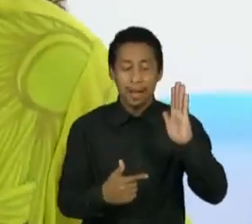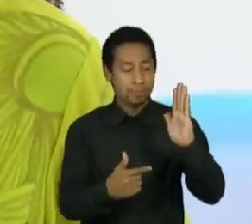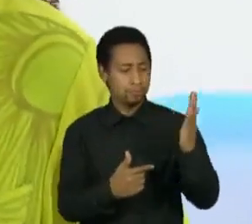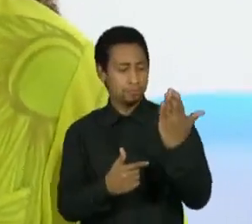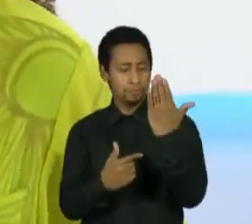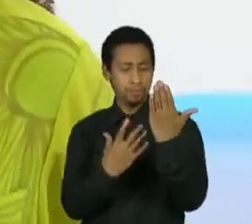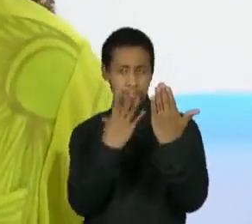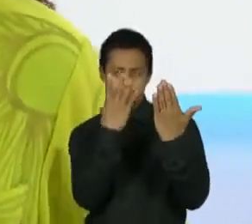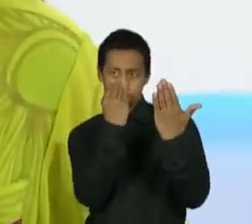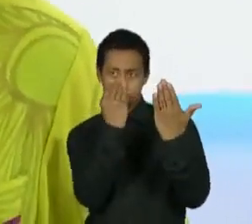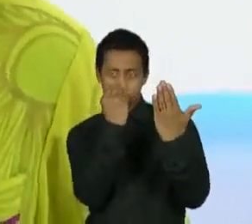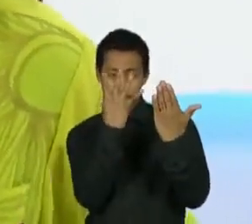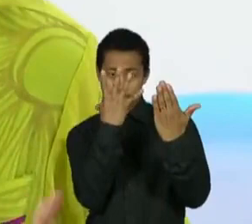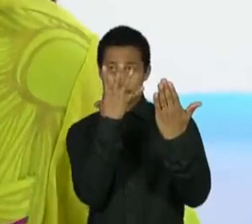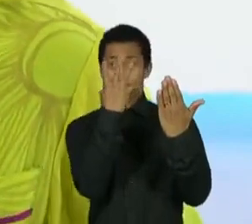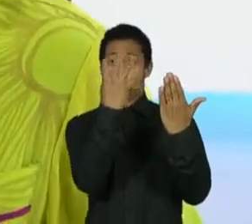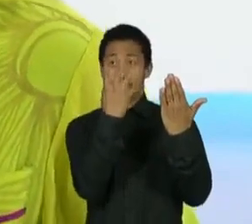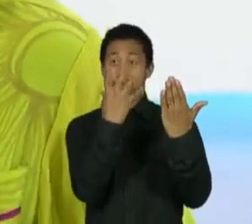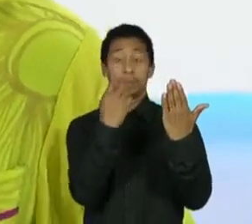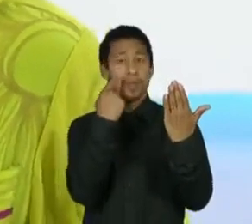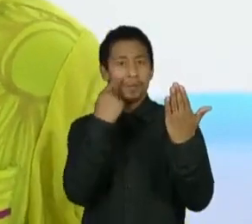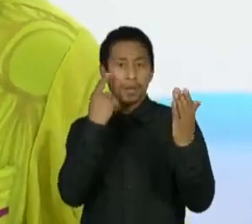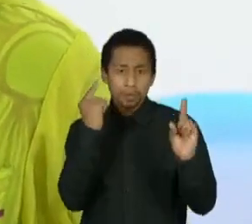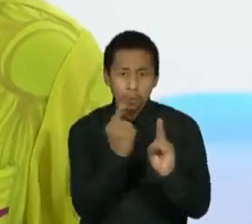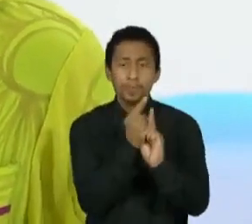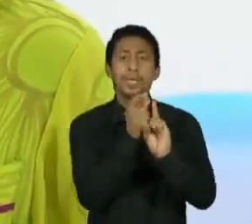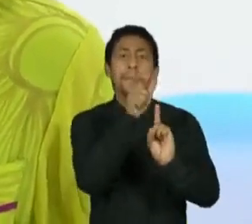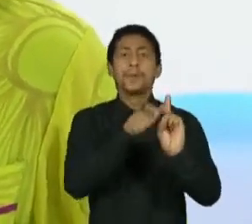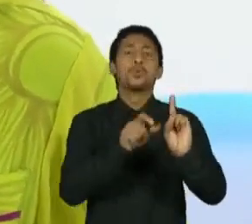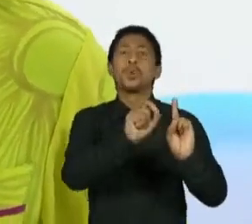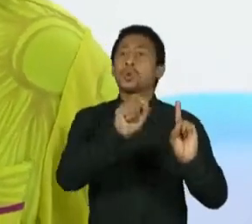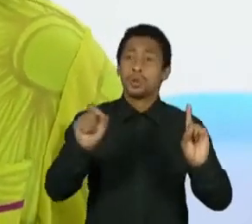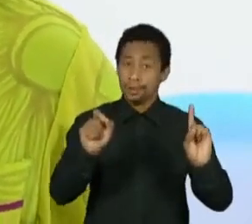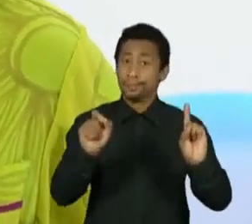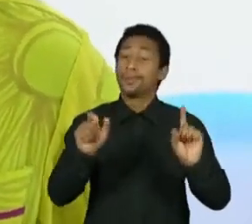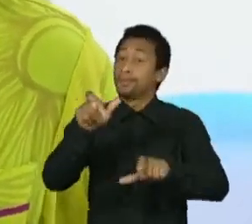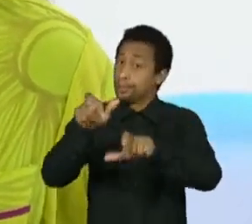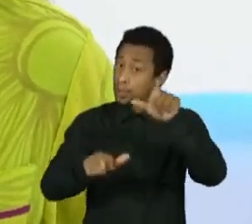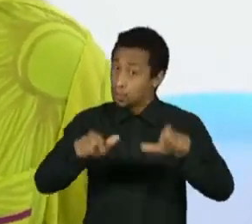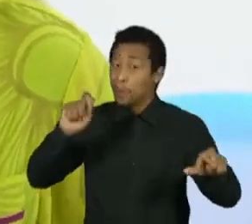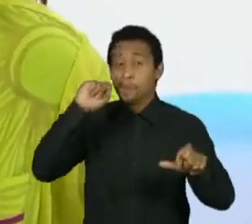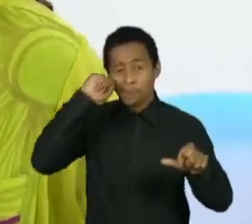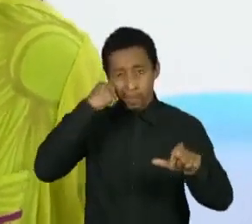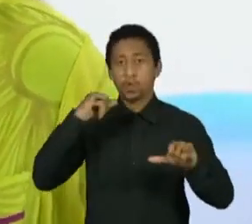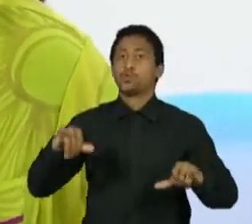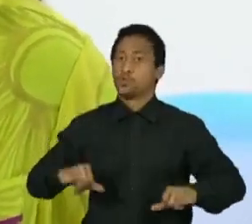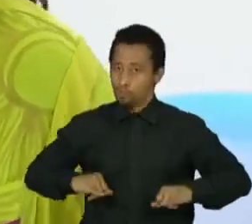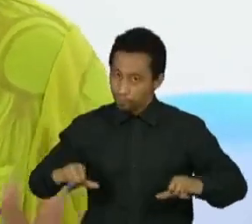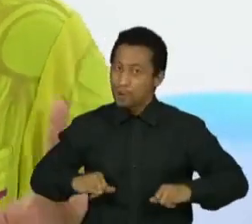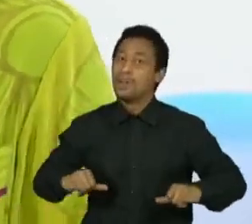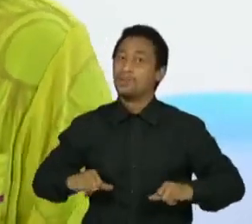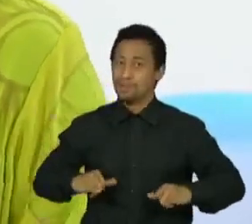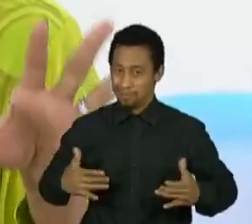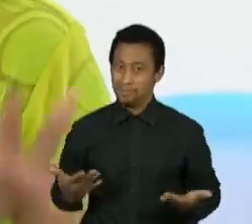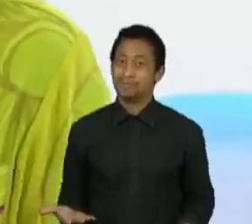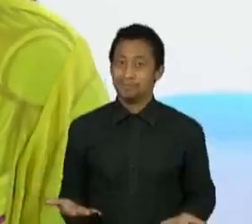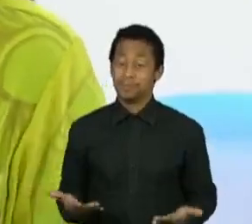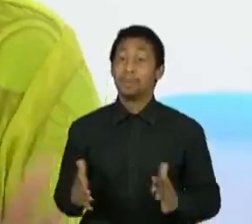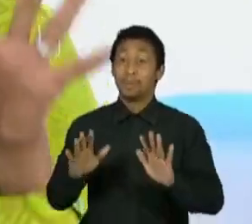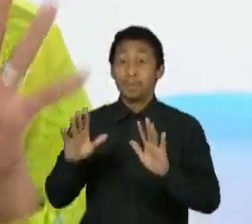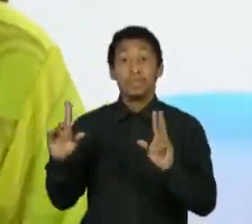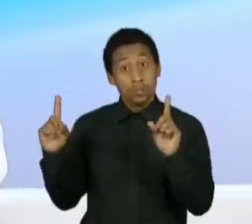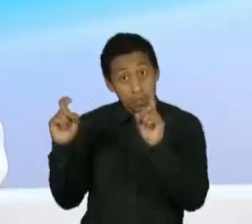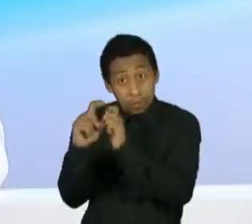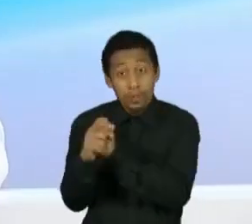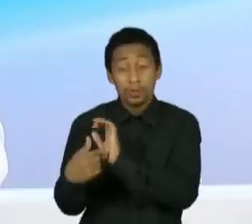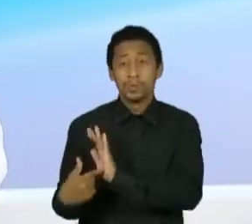negros que passavam por isso. Eu espero muito que a gente possa um dia olhar para trás e ver que as mulheres negras estão sendo protagonistas de suas